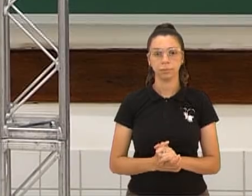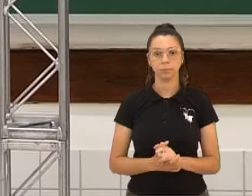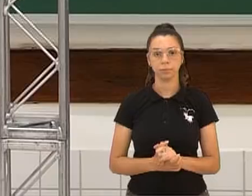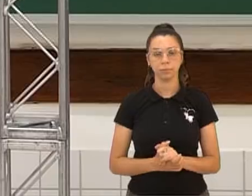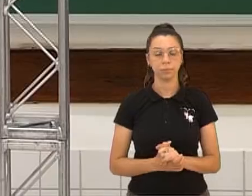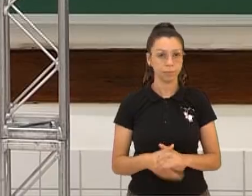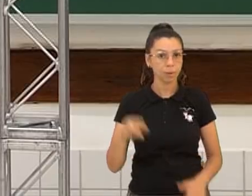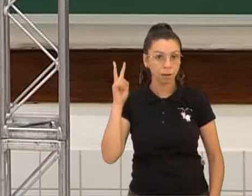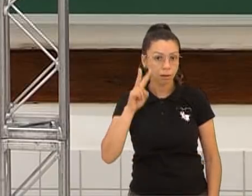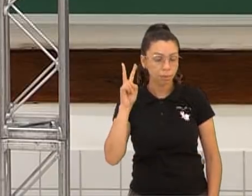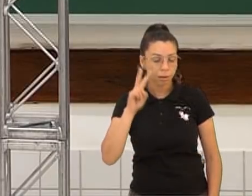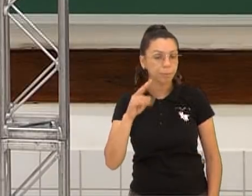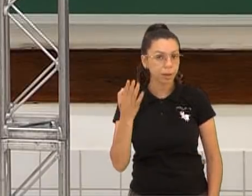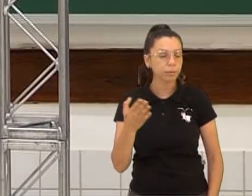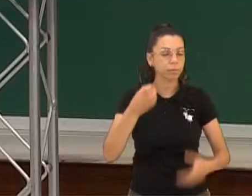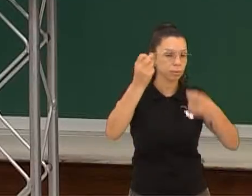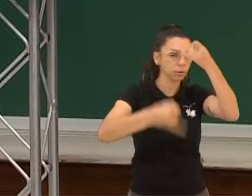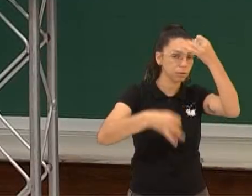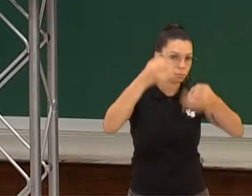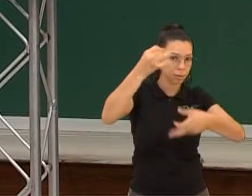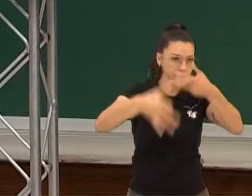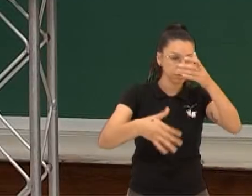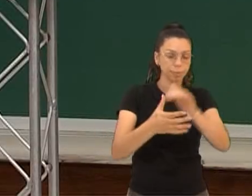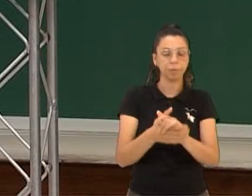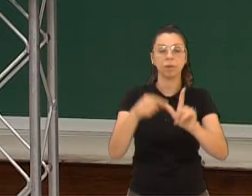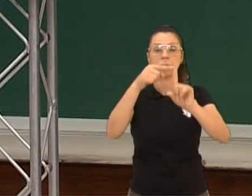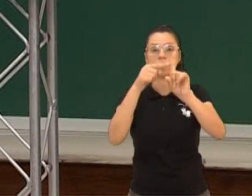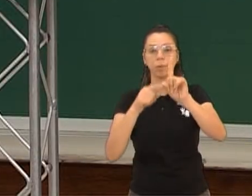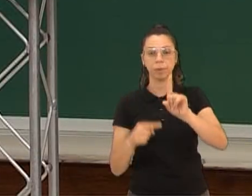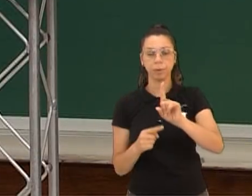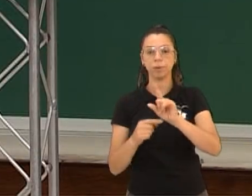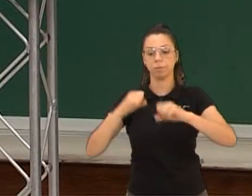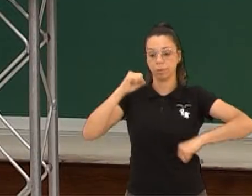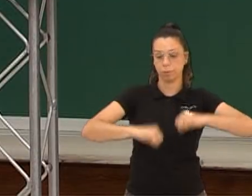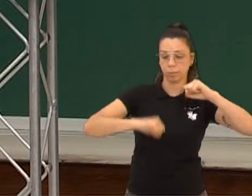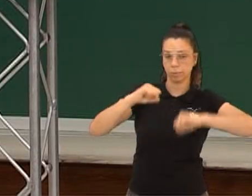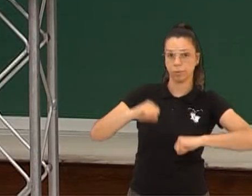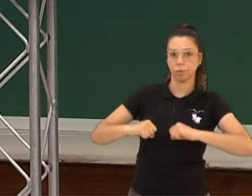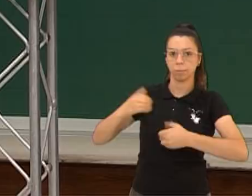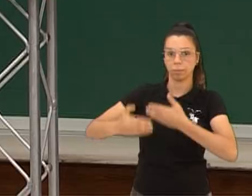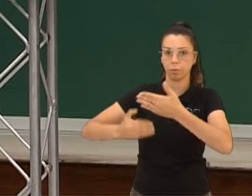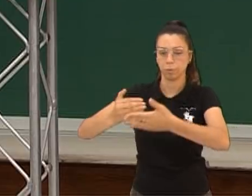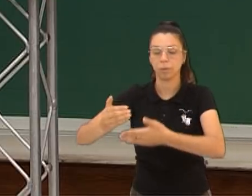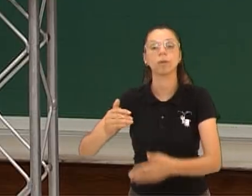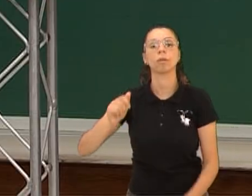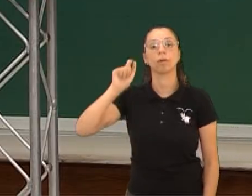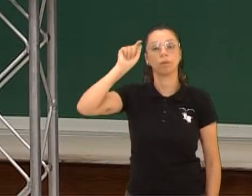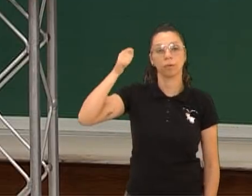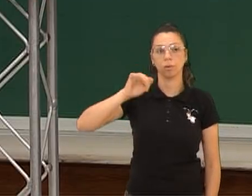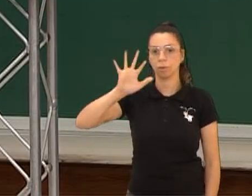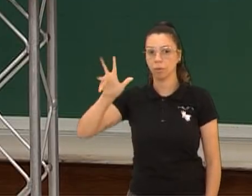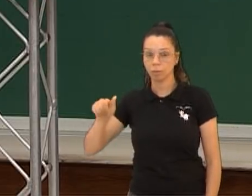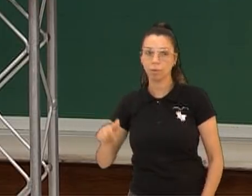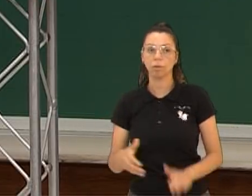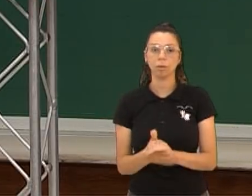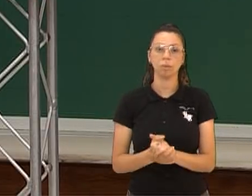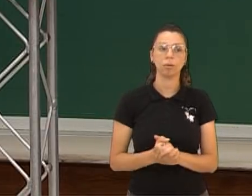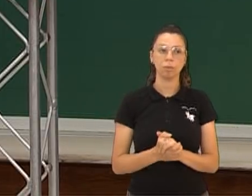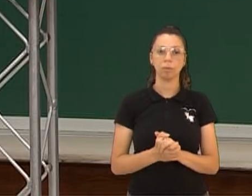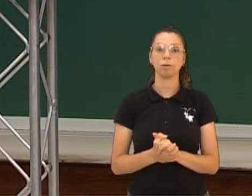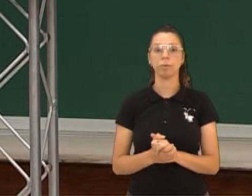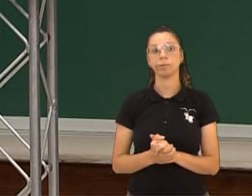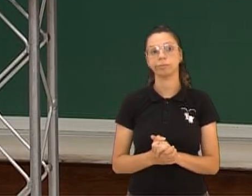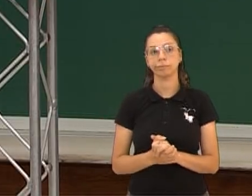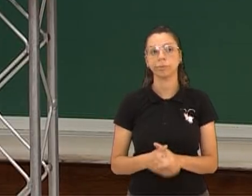E aí, Otavano, lembraram que a gente falou há pouco aí? Então, o tipo de industrialização no continente africano, não vou considerar